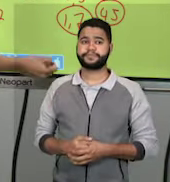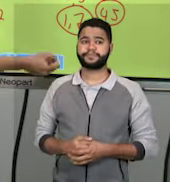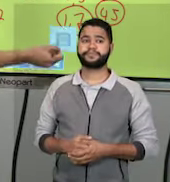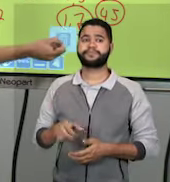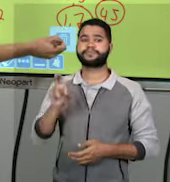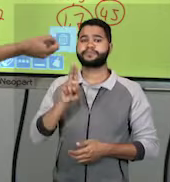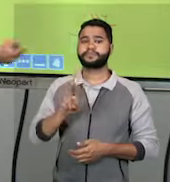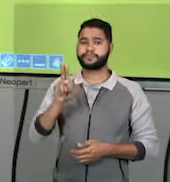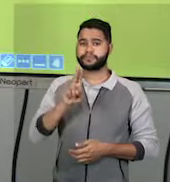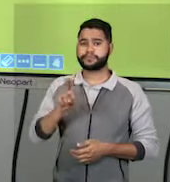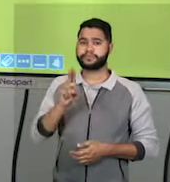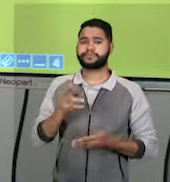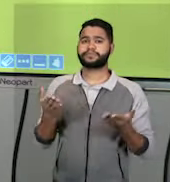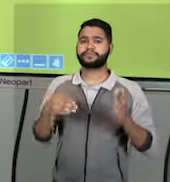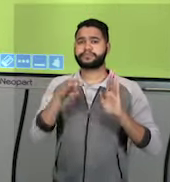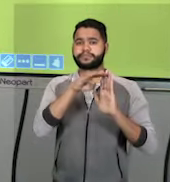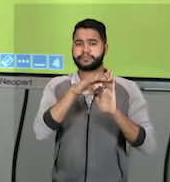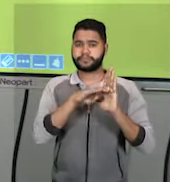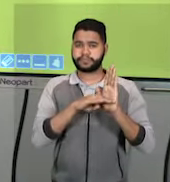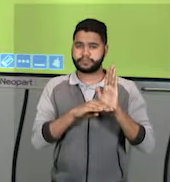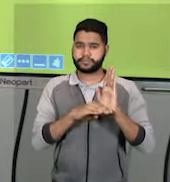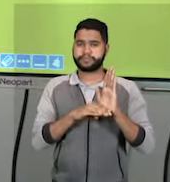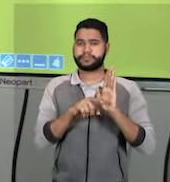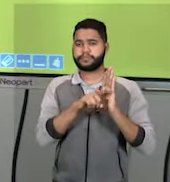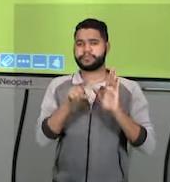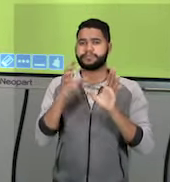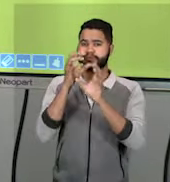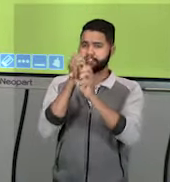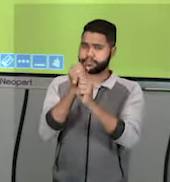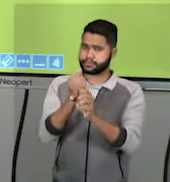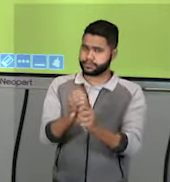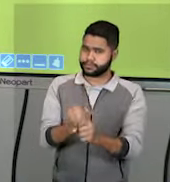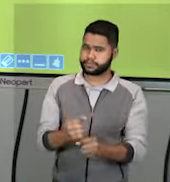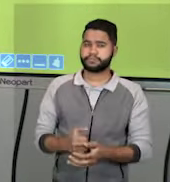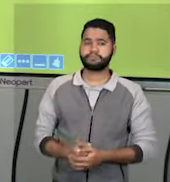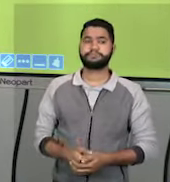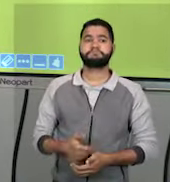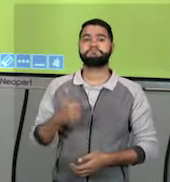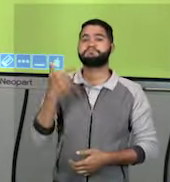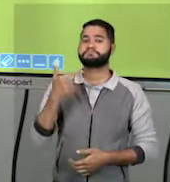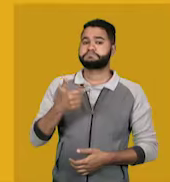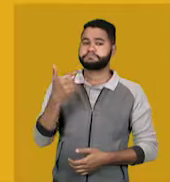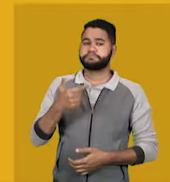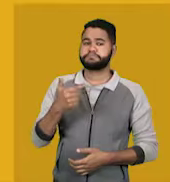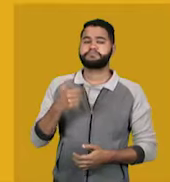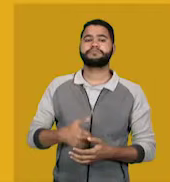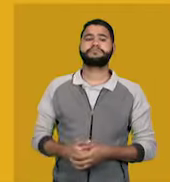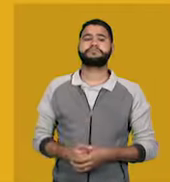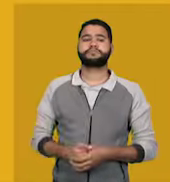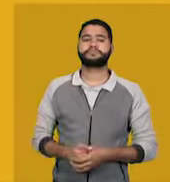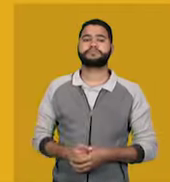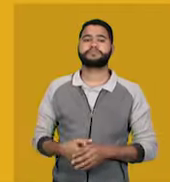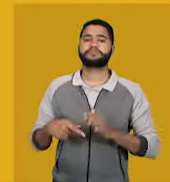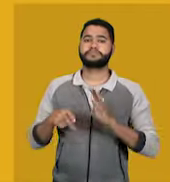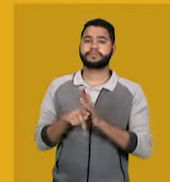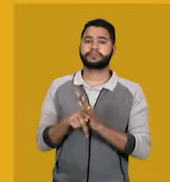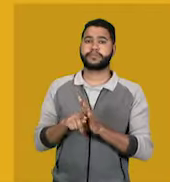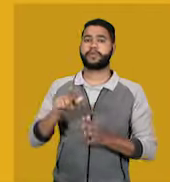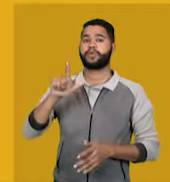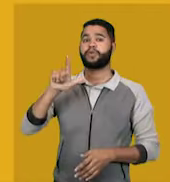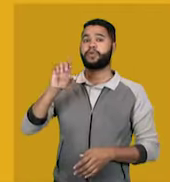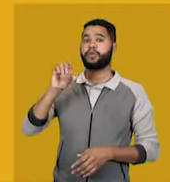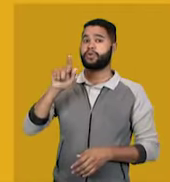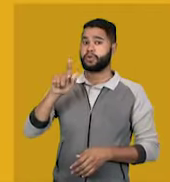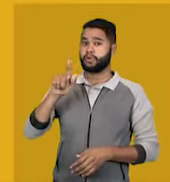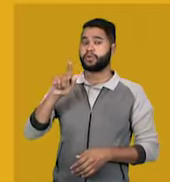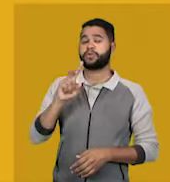utilizar as propriedades para fazer os cálculos. O segundo aqui, nós temos log de 2 e de 7. E